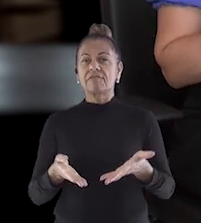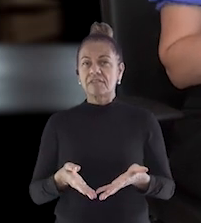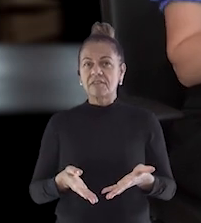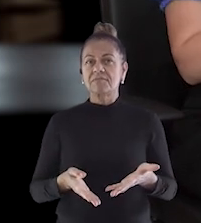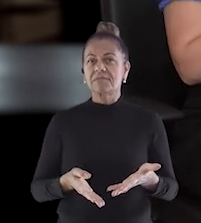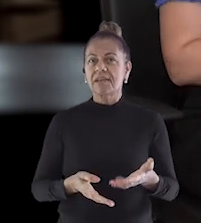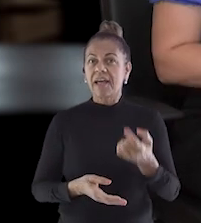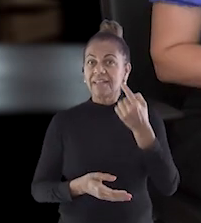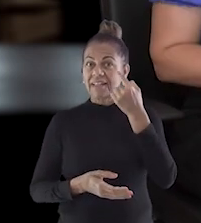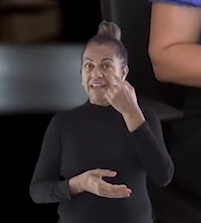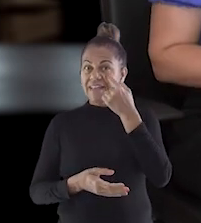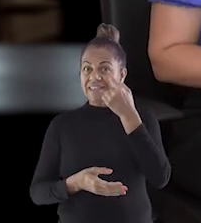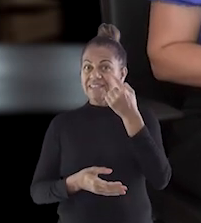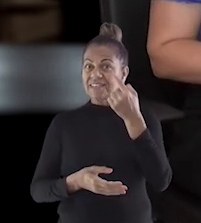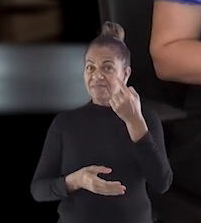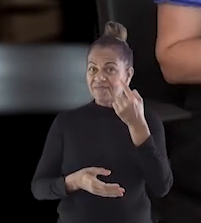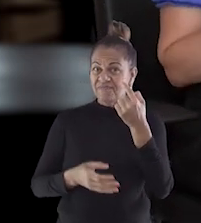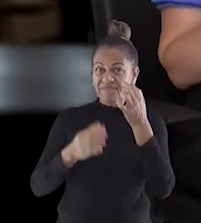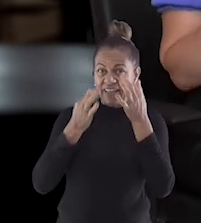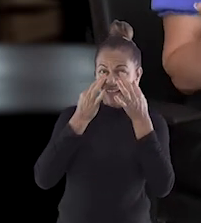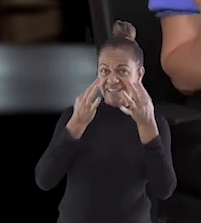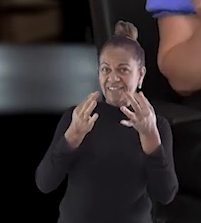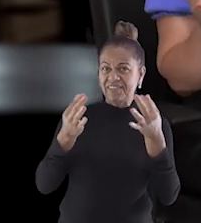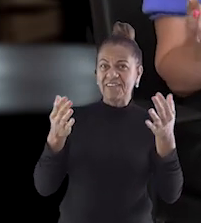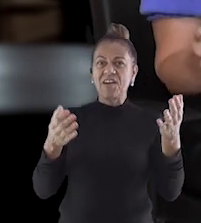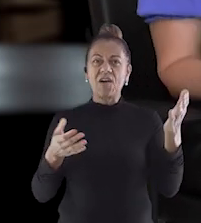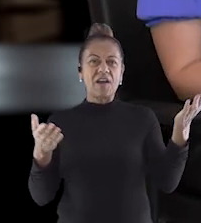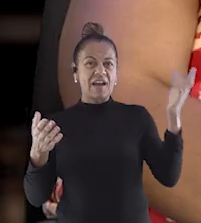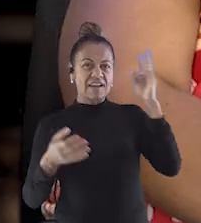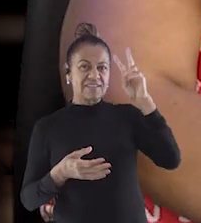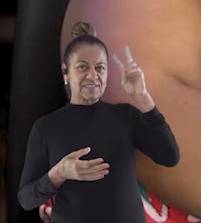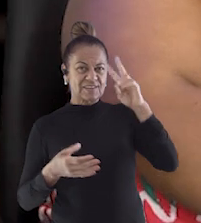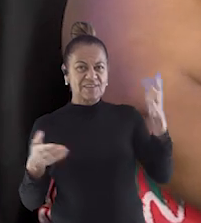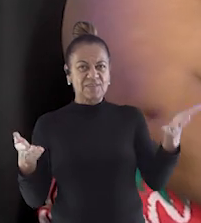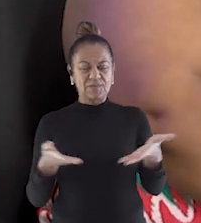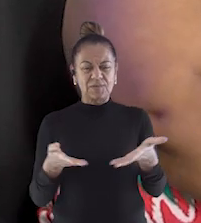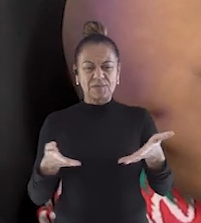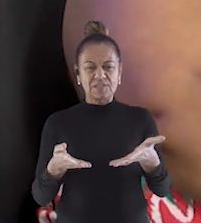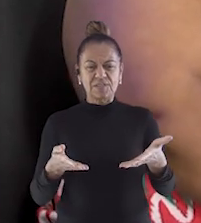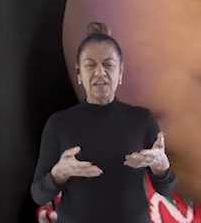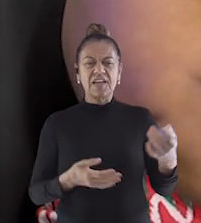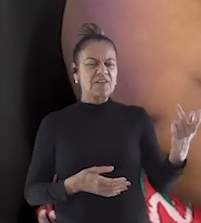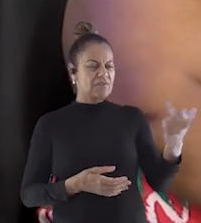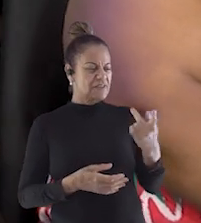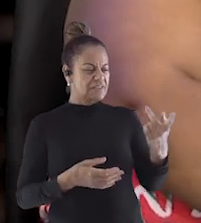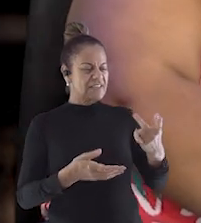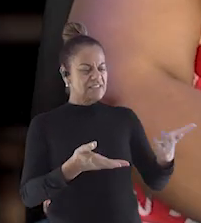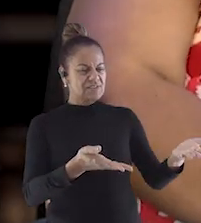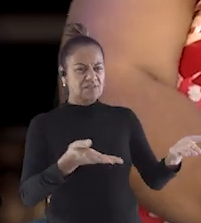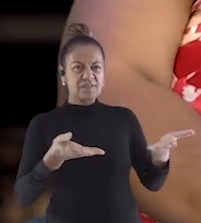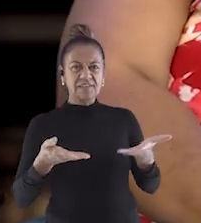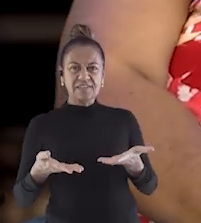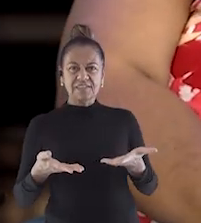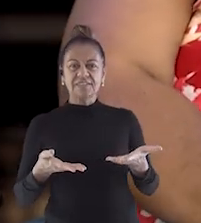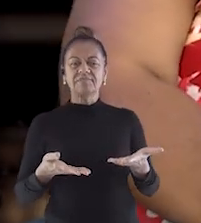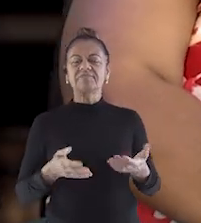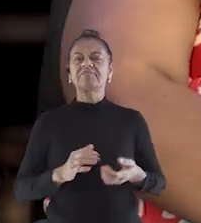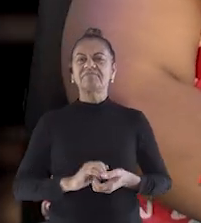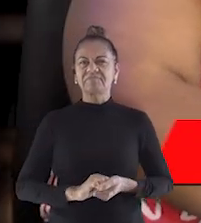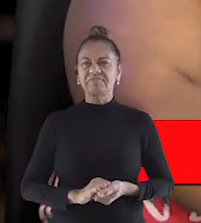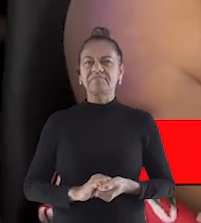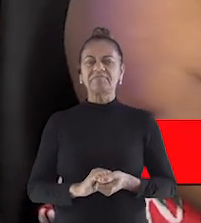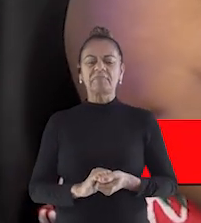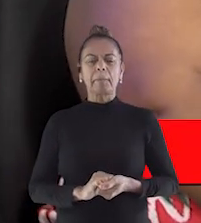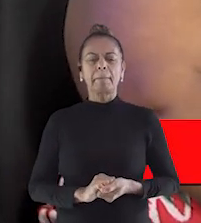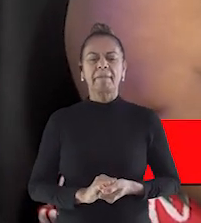atentamente as histórias de hoje. Sejam bem-vindos, Tânia e Marcos. Meu